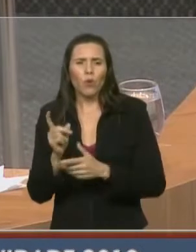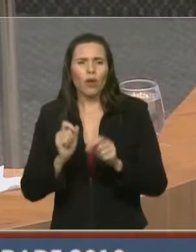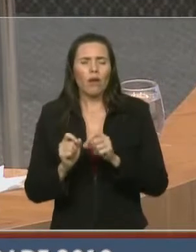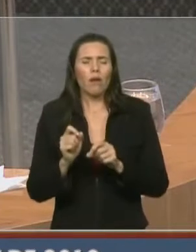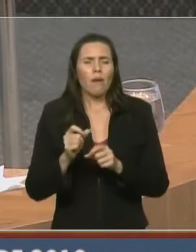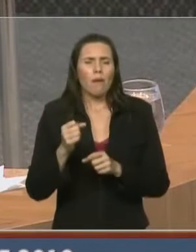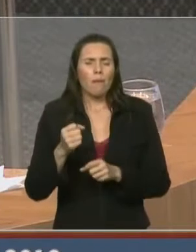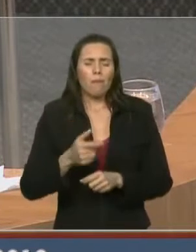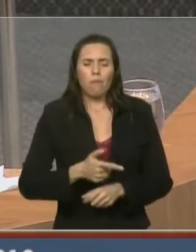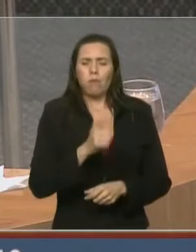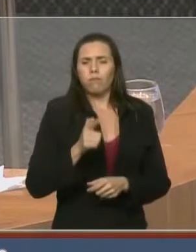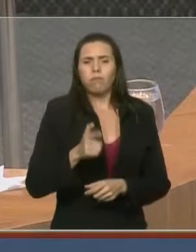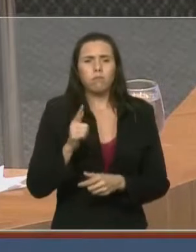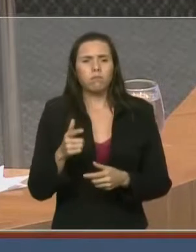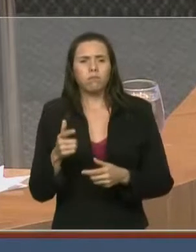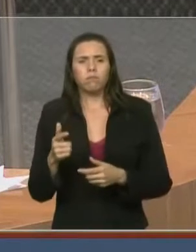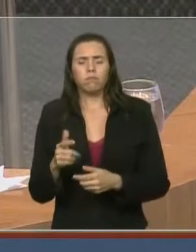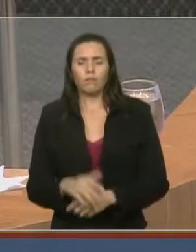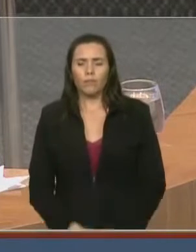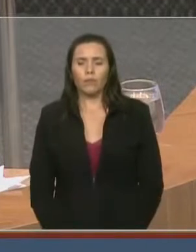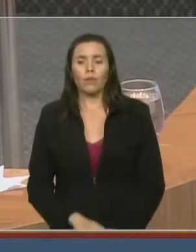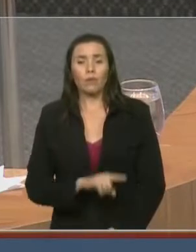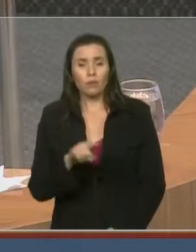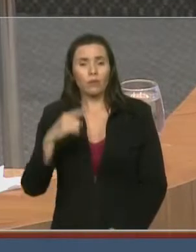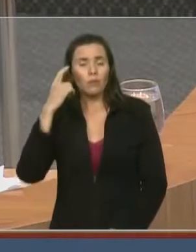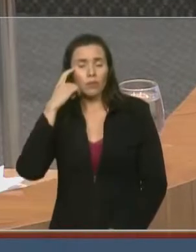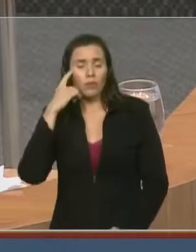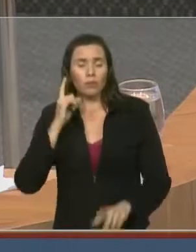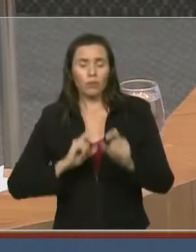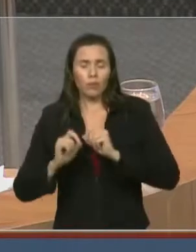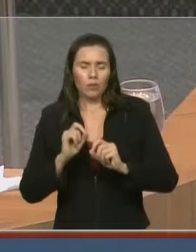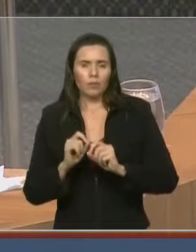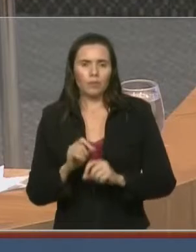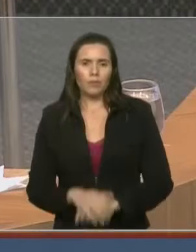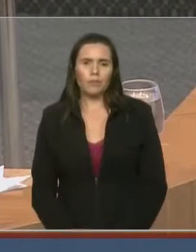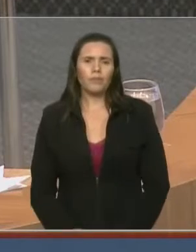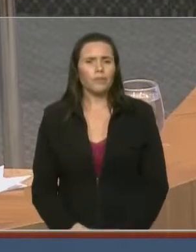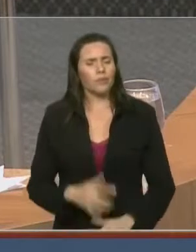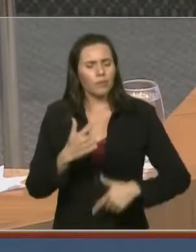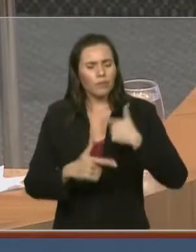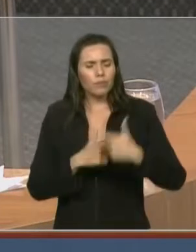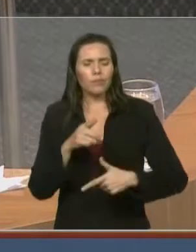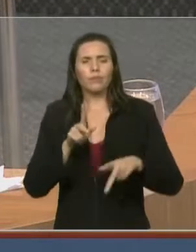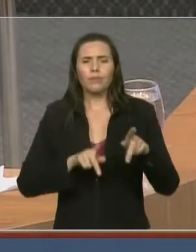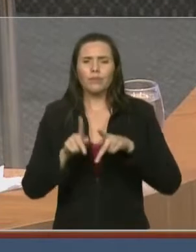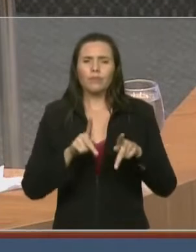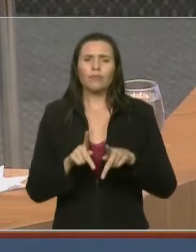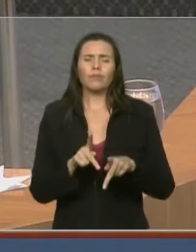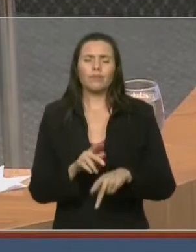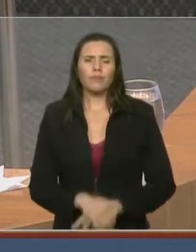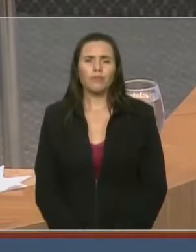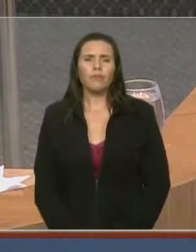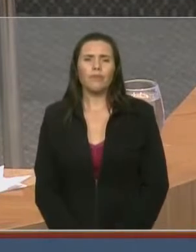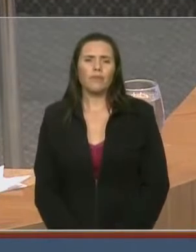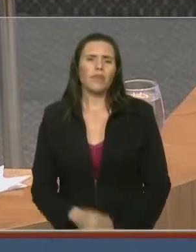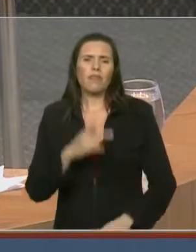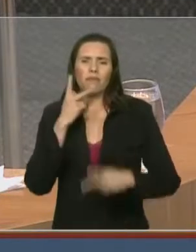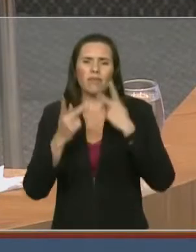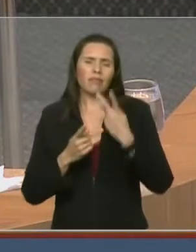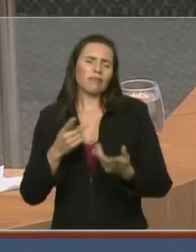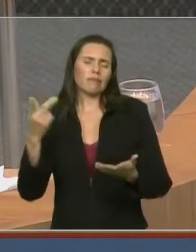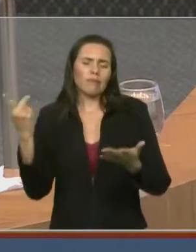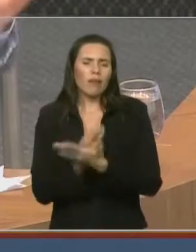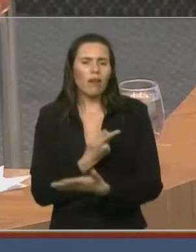tratar reivindicações populares, como caso de polícia, ou com reações violentas e ilegais